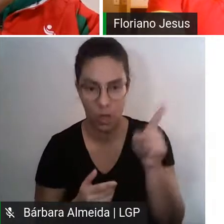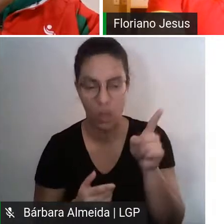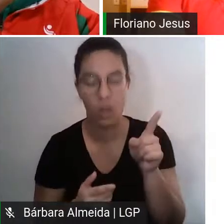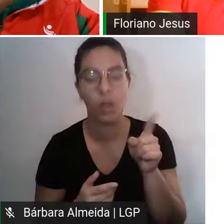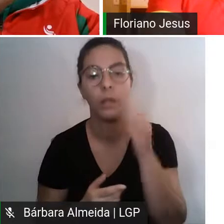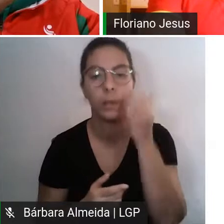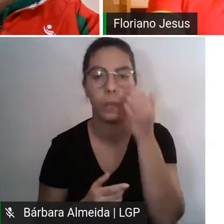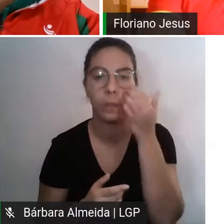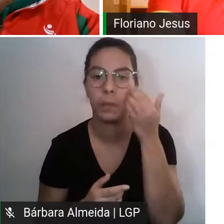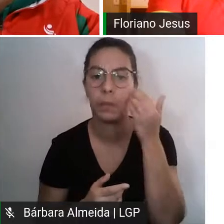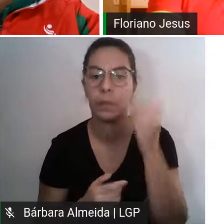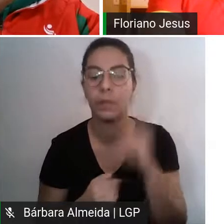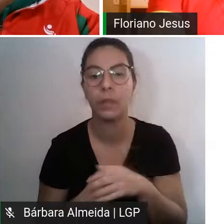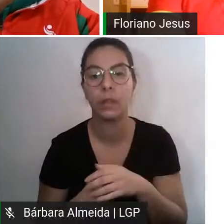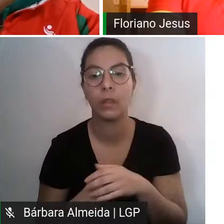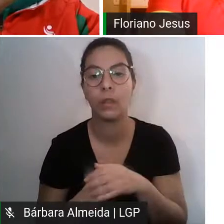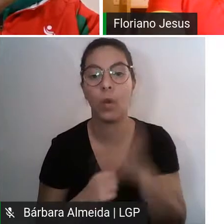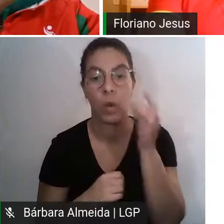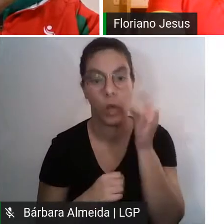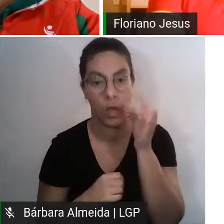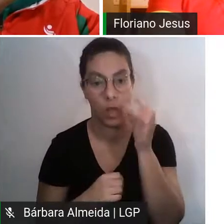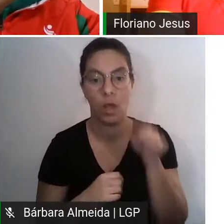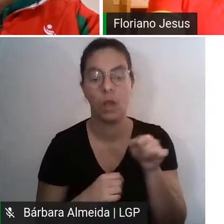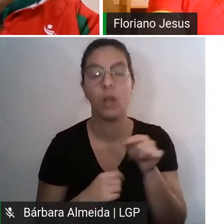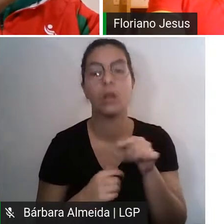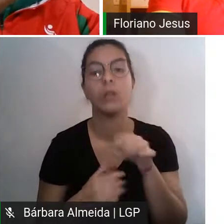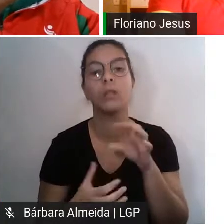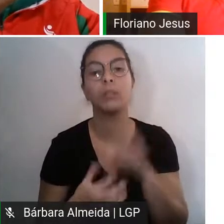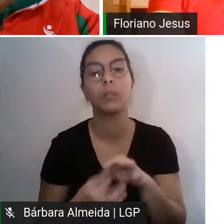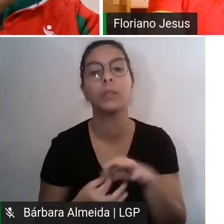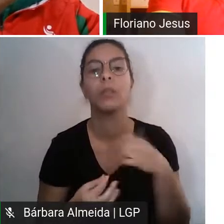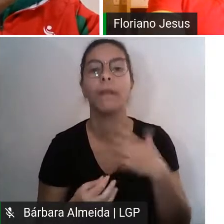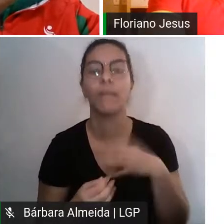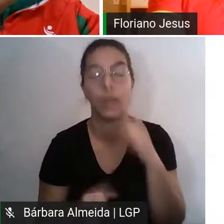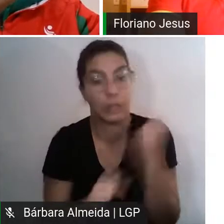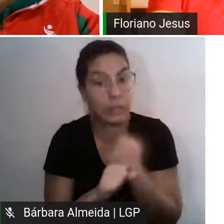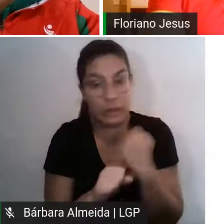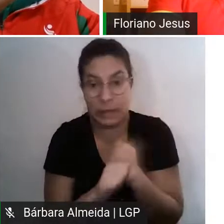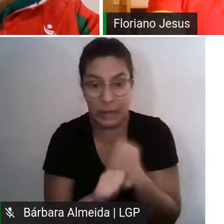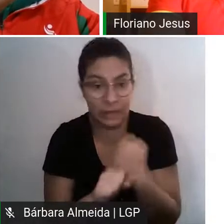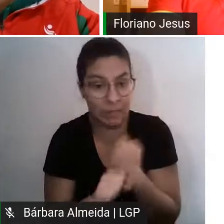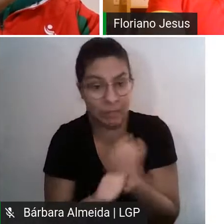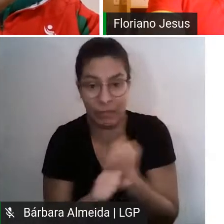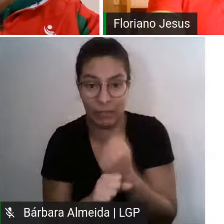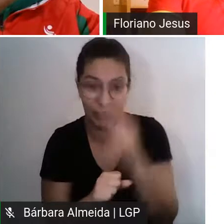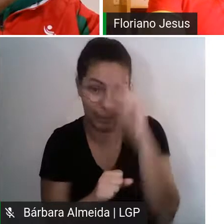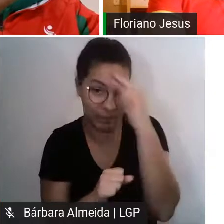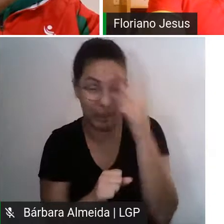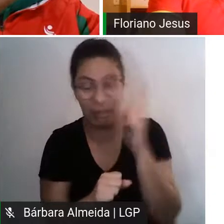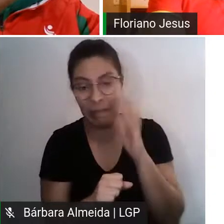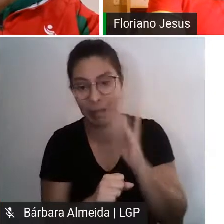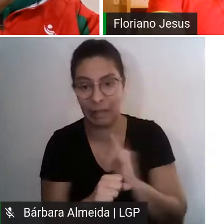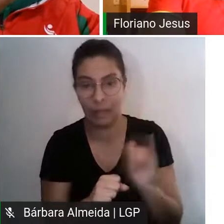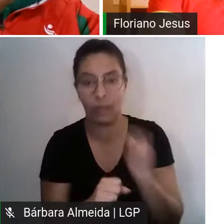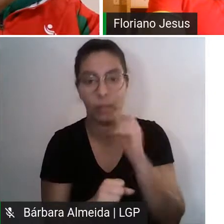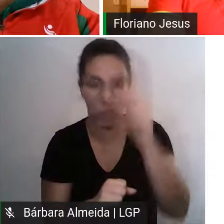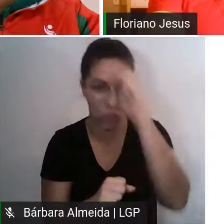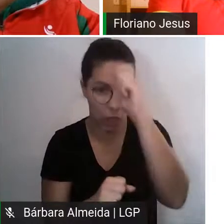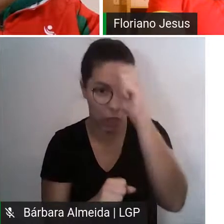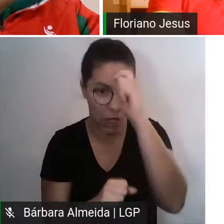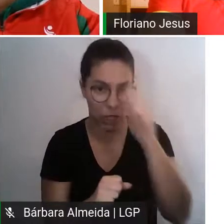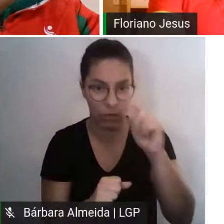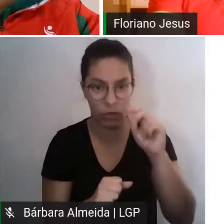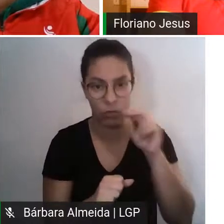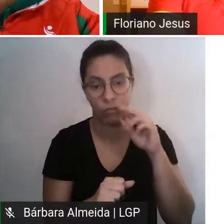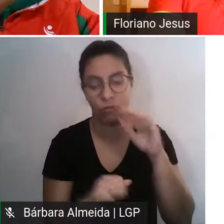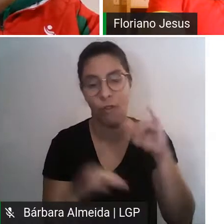E é trabalhar com esta situação da pandemia, de estágios para fora do país ou mesmo para fora